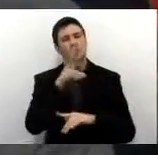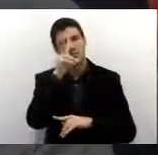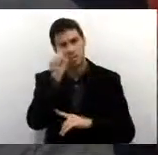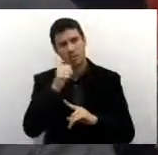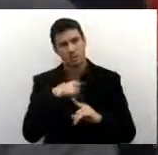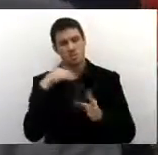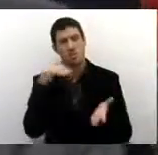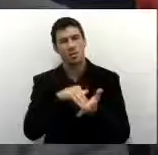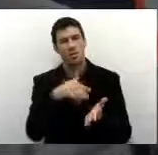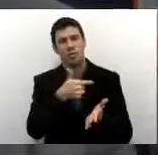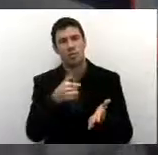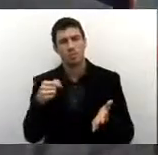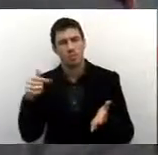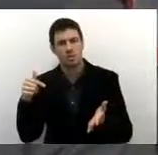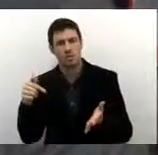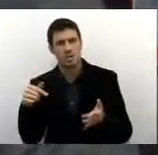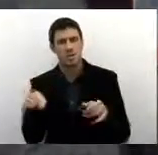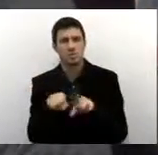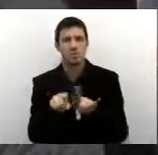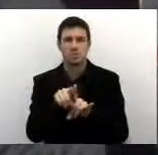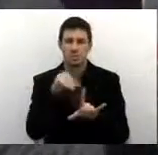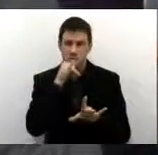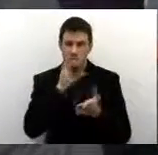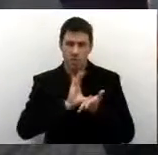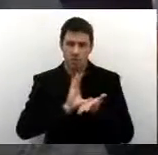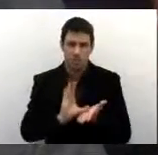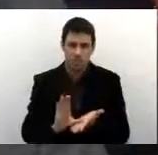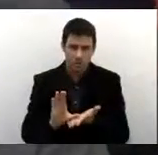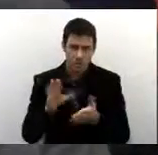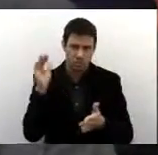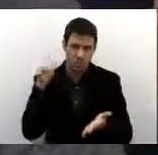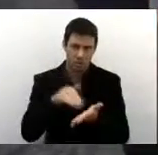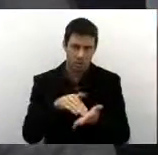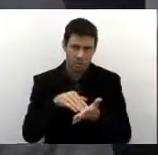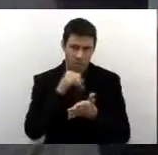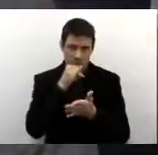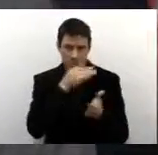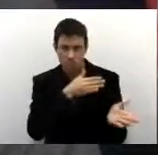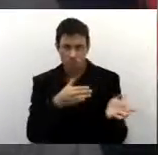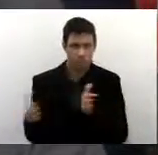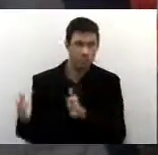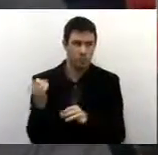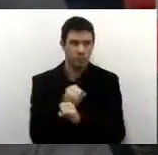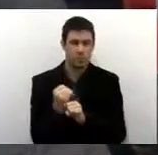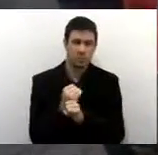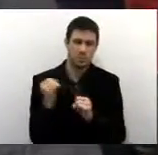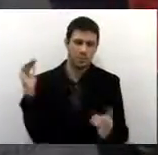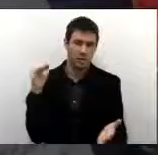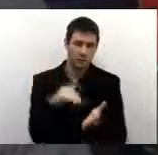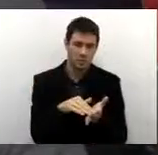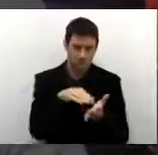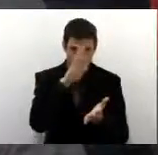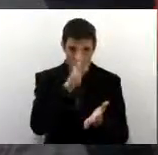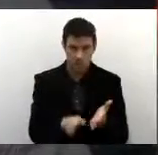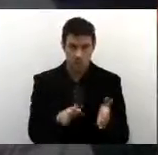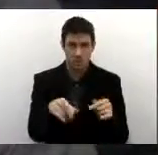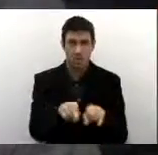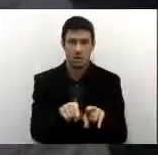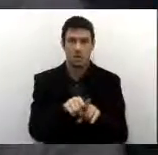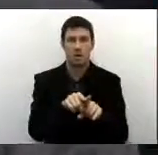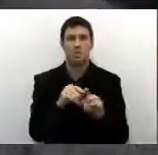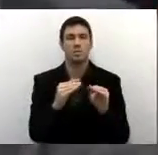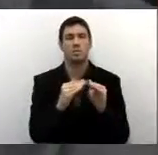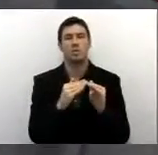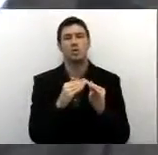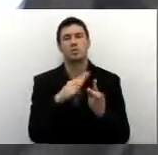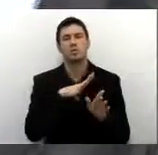até 2017 e o investimento do orçamento do próximo ano, que vai atingir direto os moradores da cidade de Guarulhos. O senhor